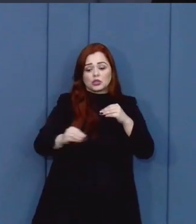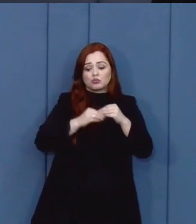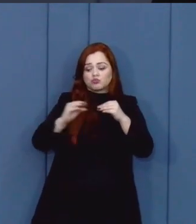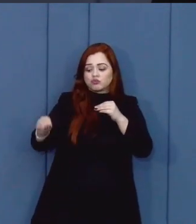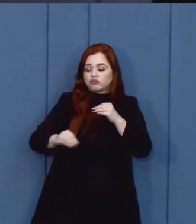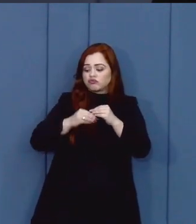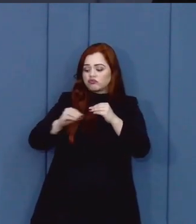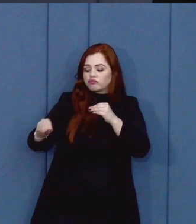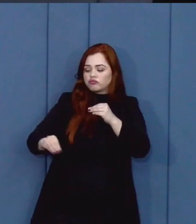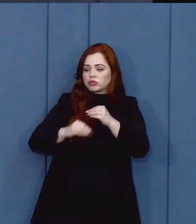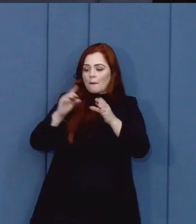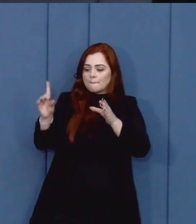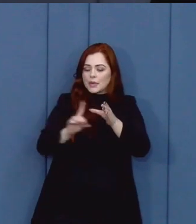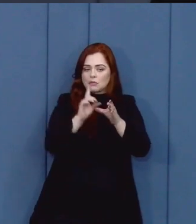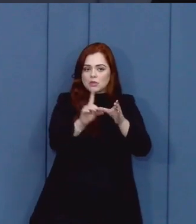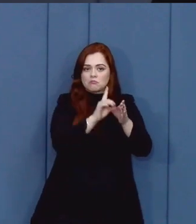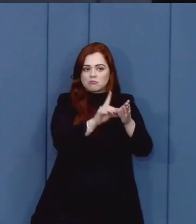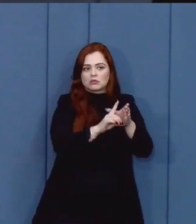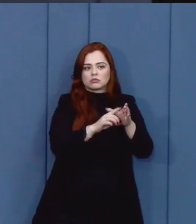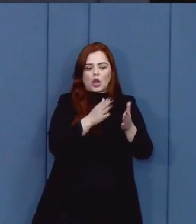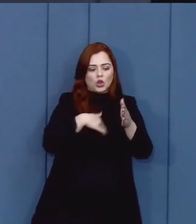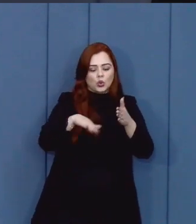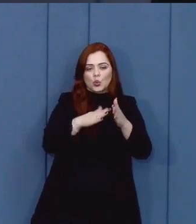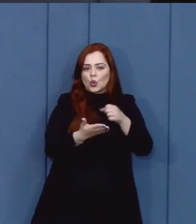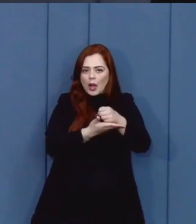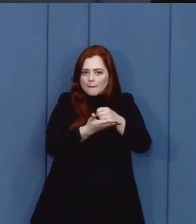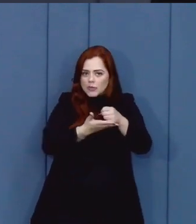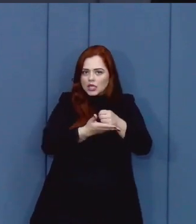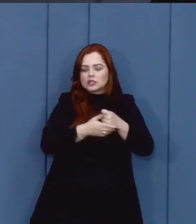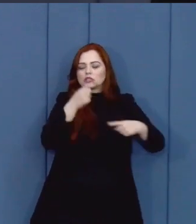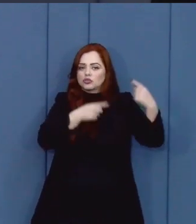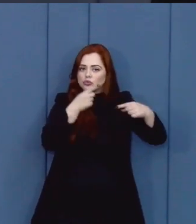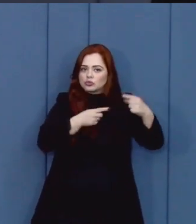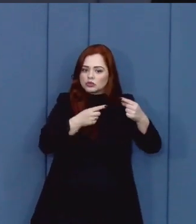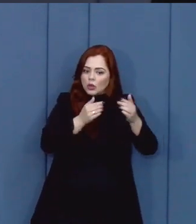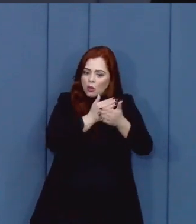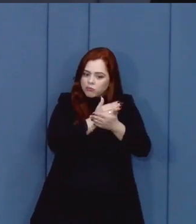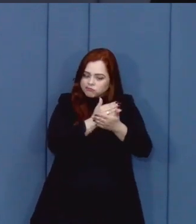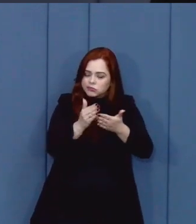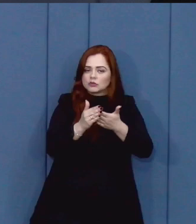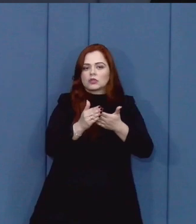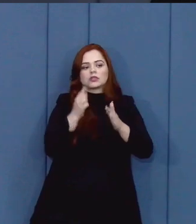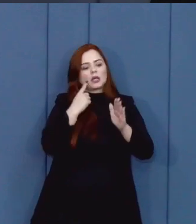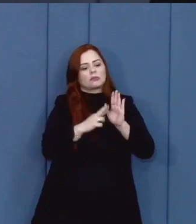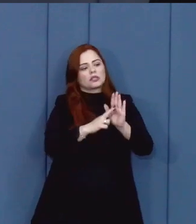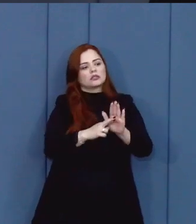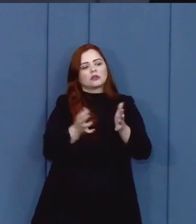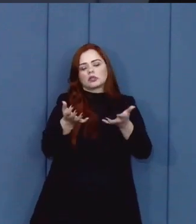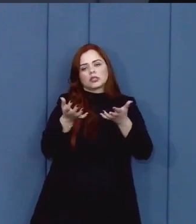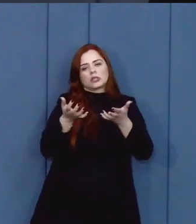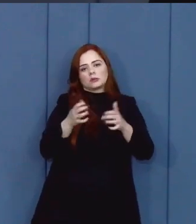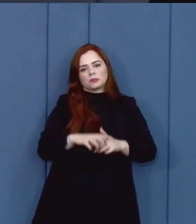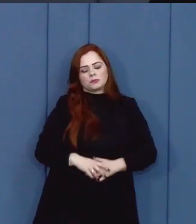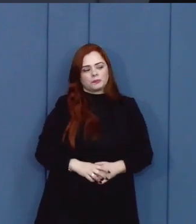inclusiva e que toda a base de discussão parta dessa premissa, que representatividade que queremos,